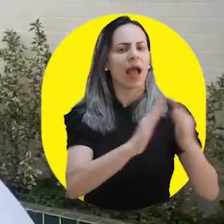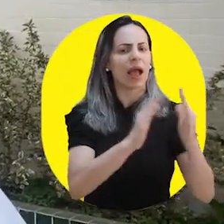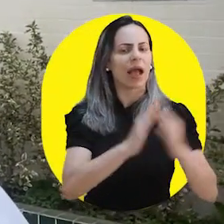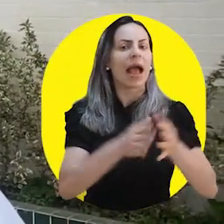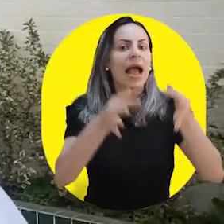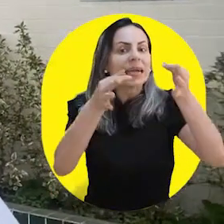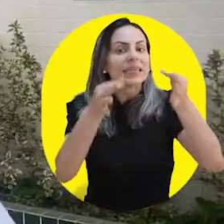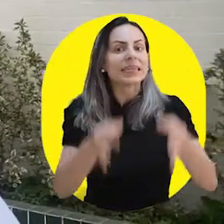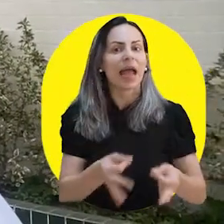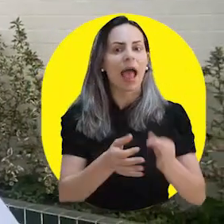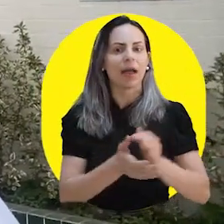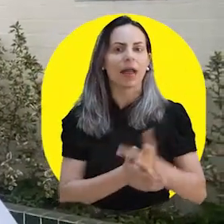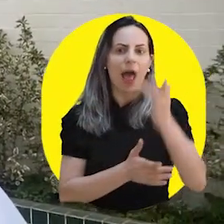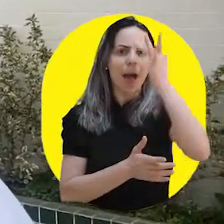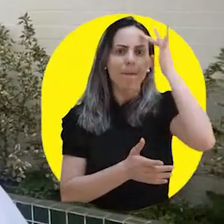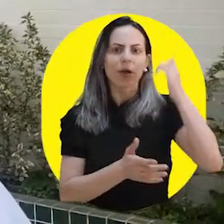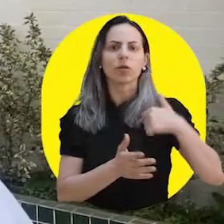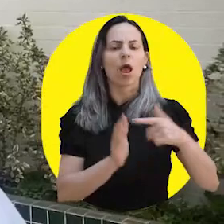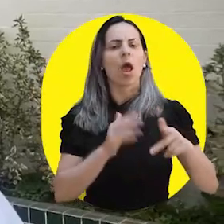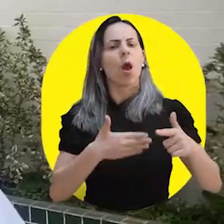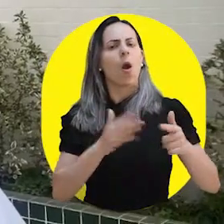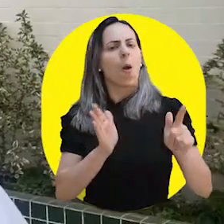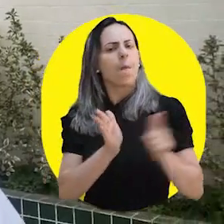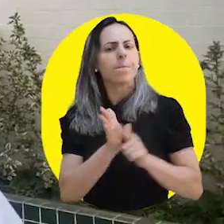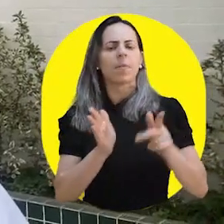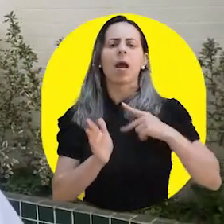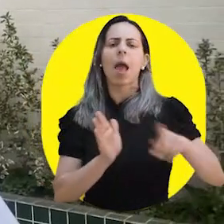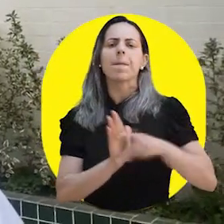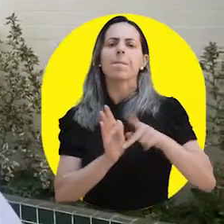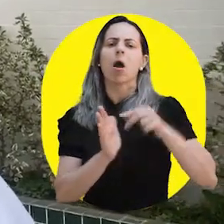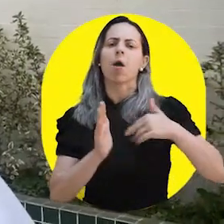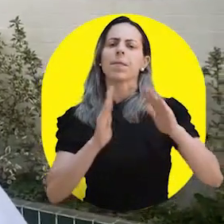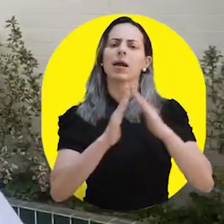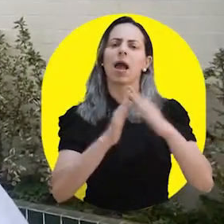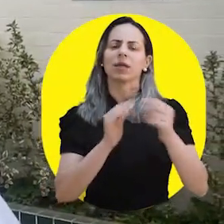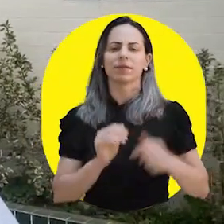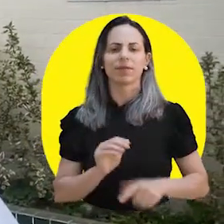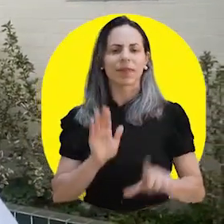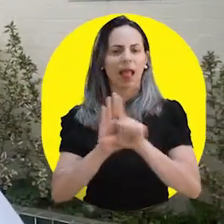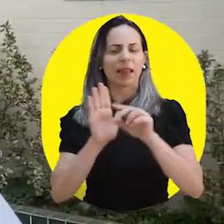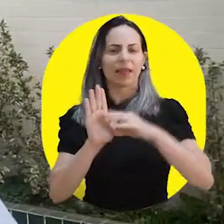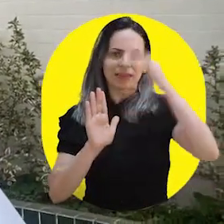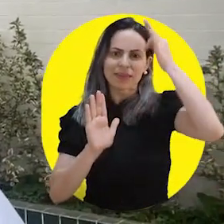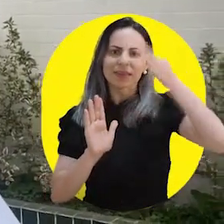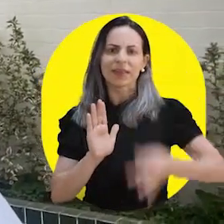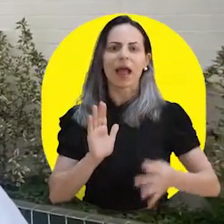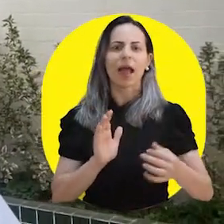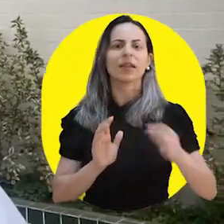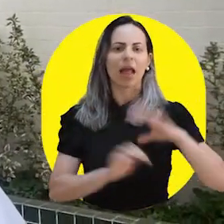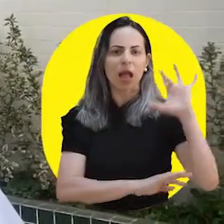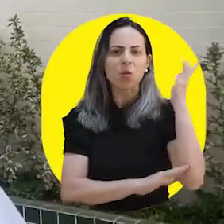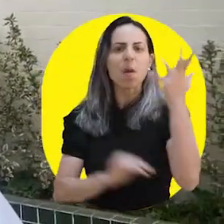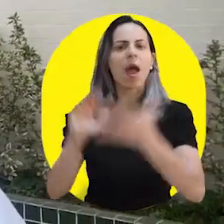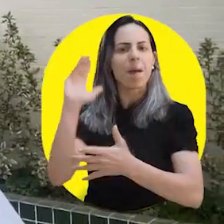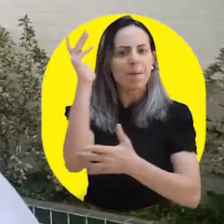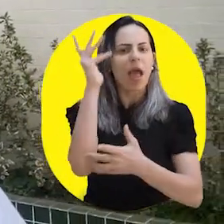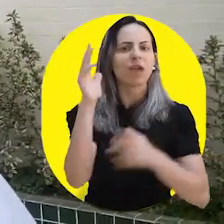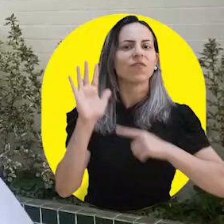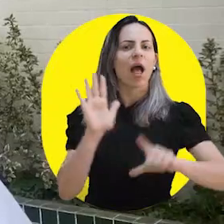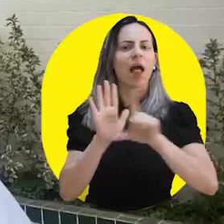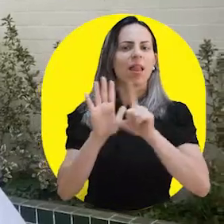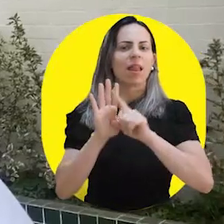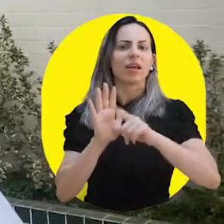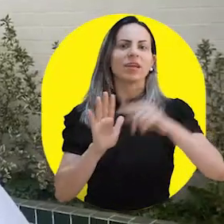fundiária, para que as pessoas sejam realmente donas de suas casas. No Princesa, vou buscar a licença ambiental